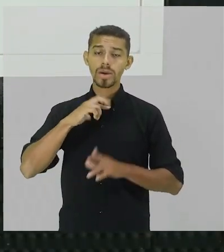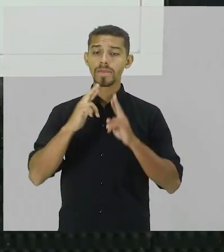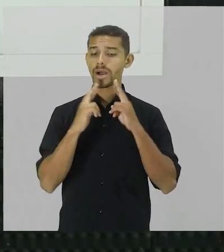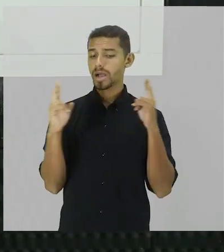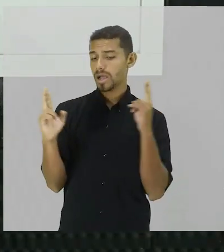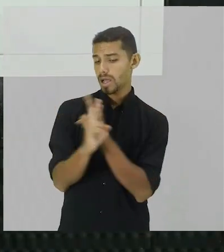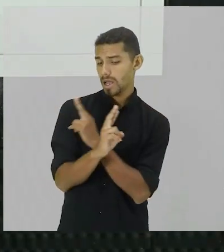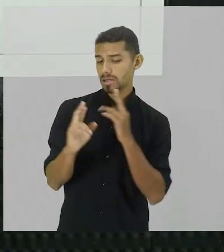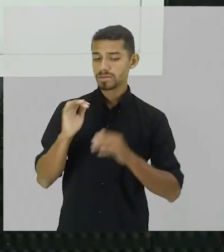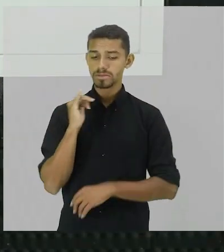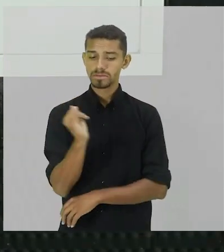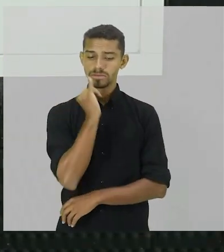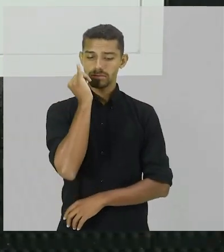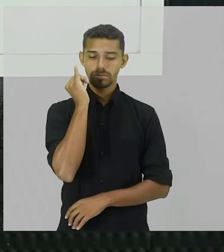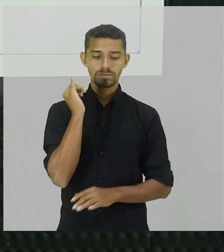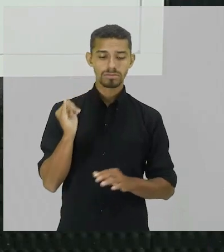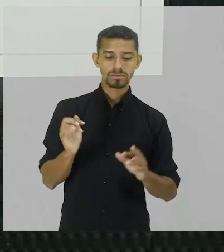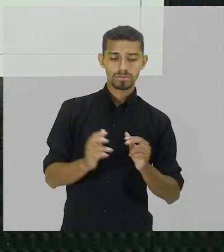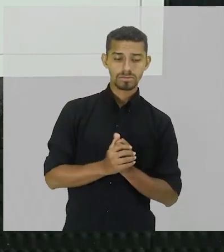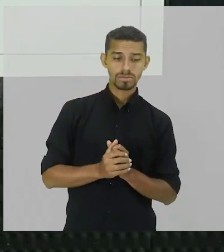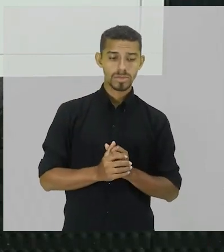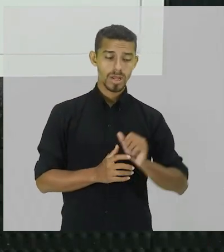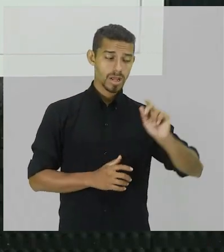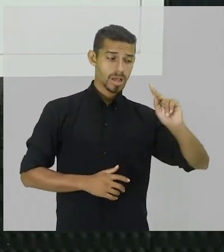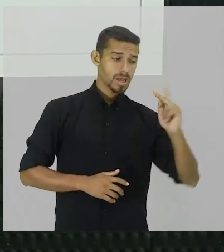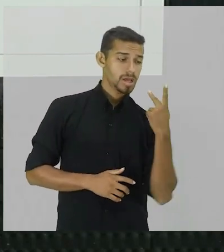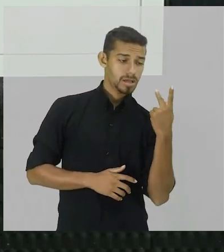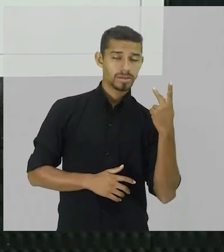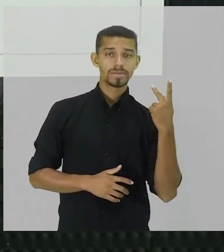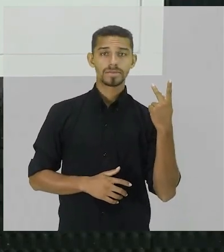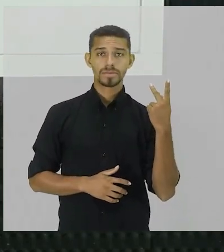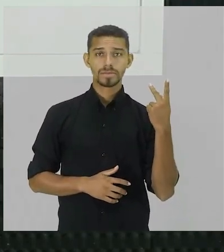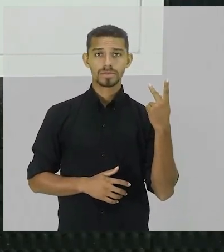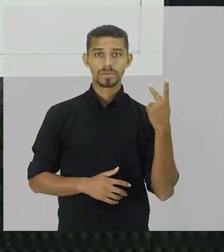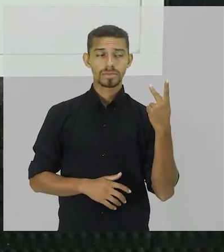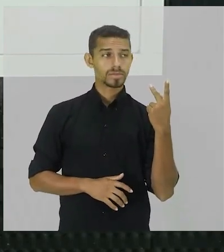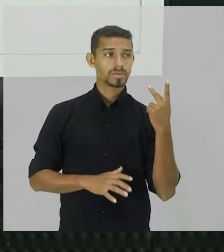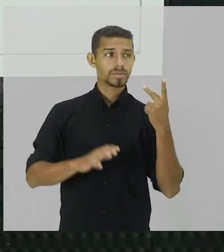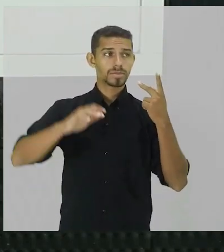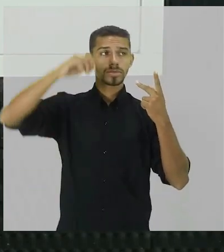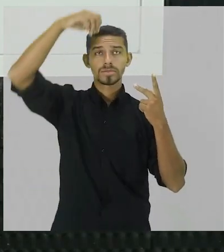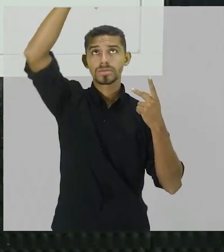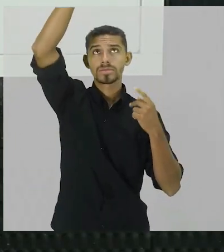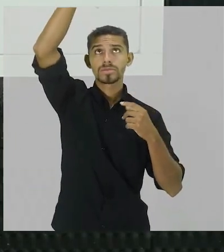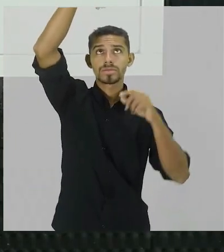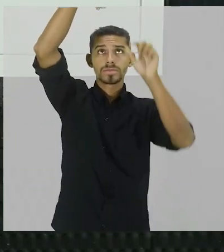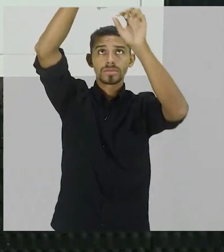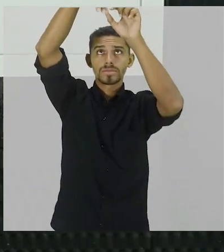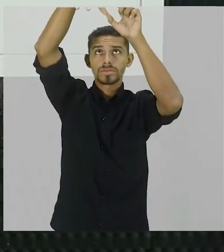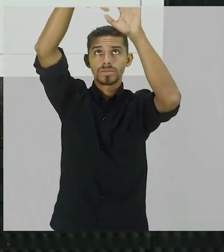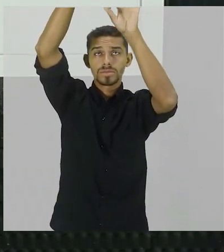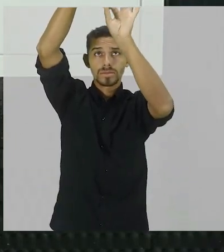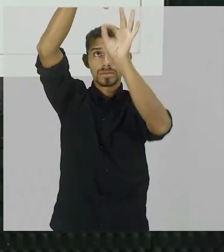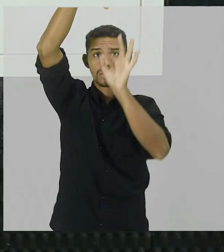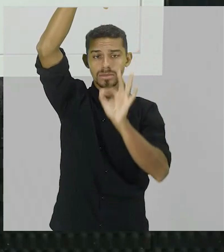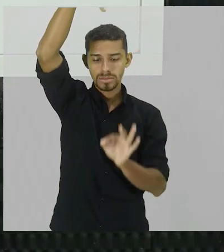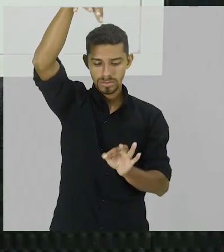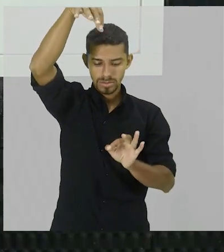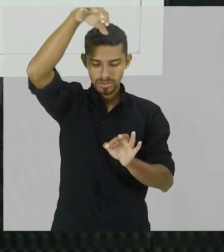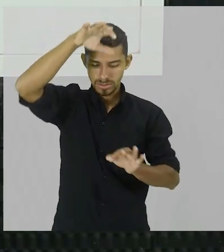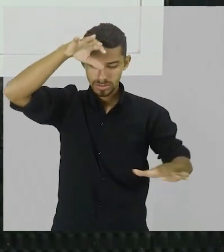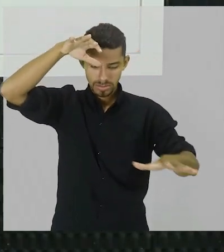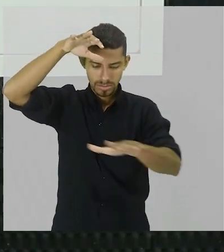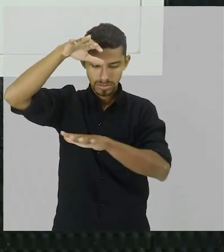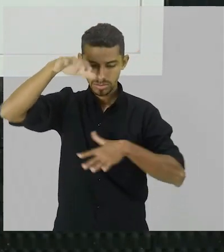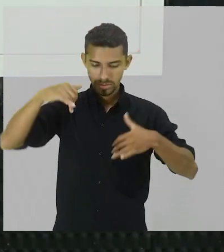entre os elementos do cone, que é a altura, que é essa medida aqui que vai do vértice até o centro da base, que é um círculo, não é